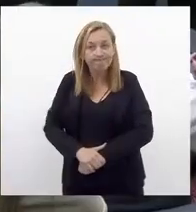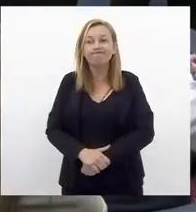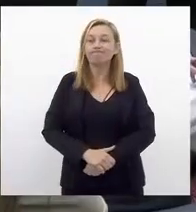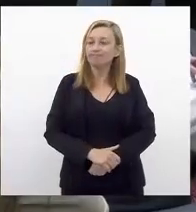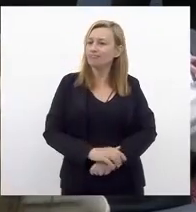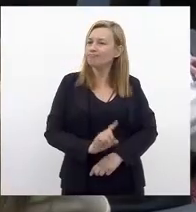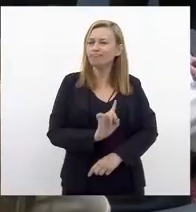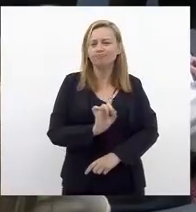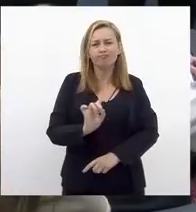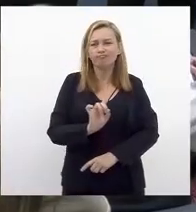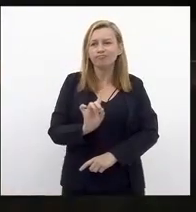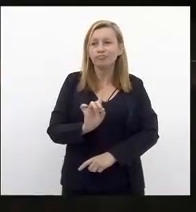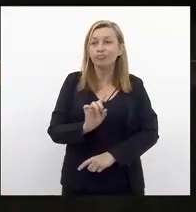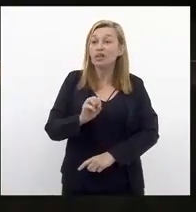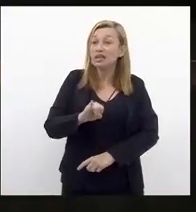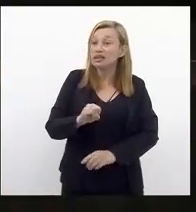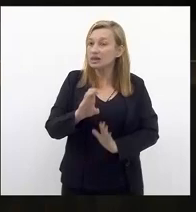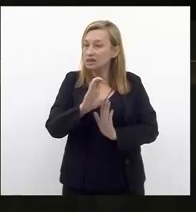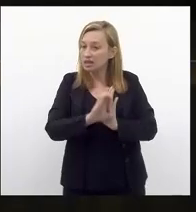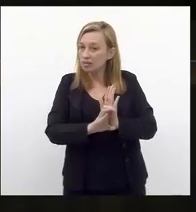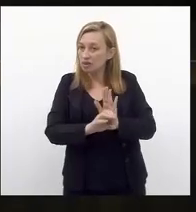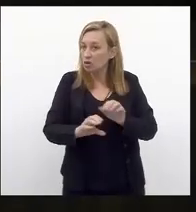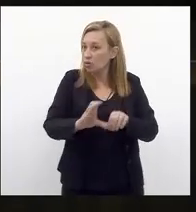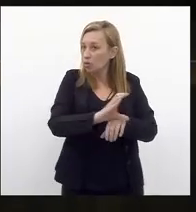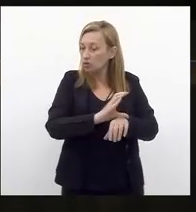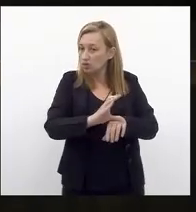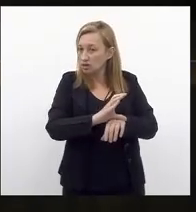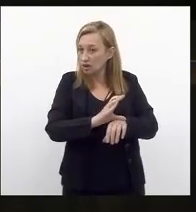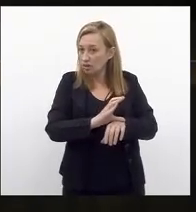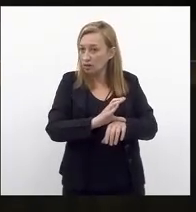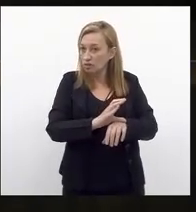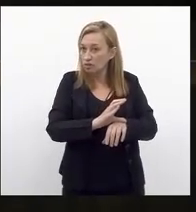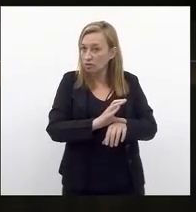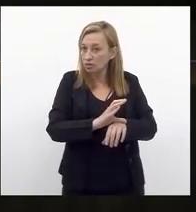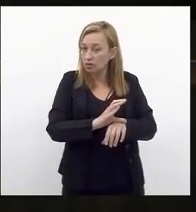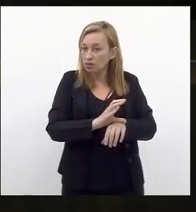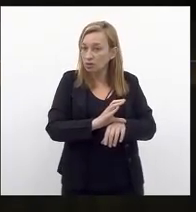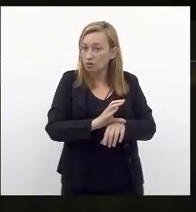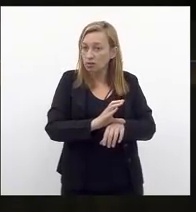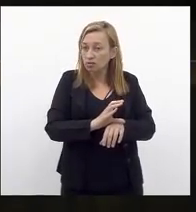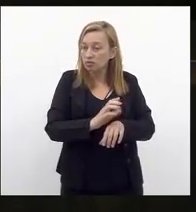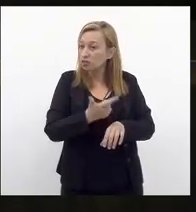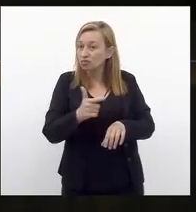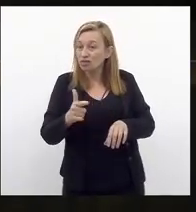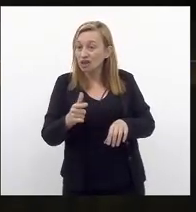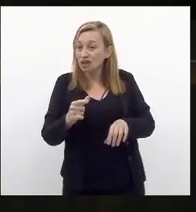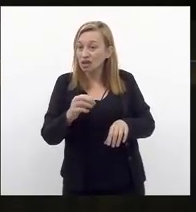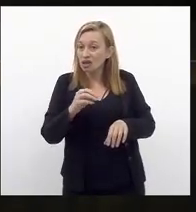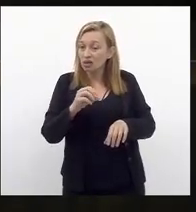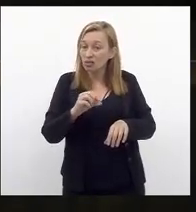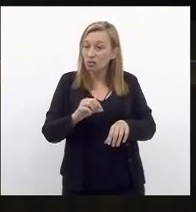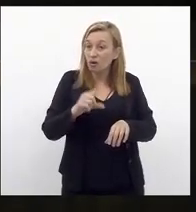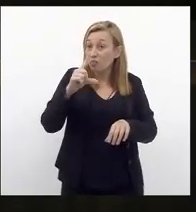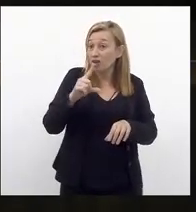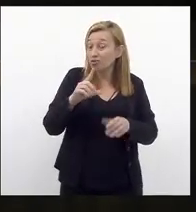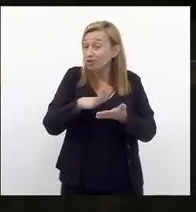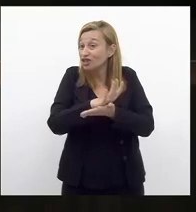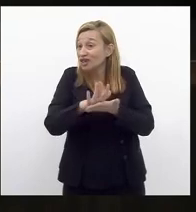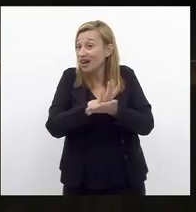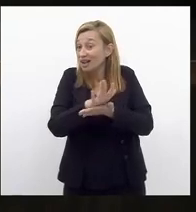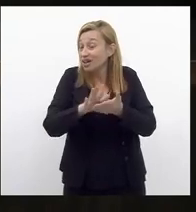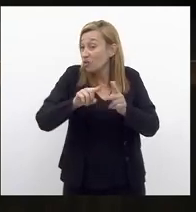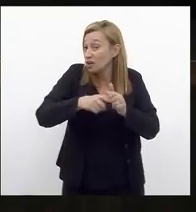não se não tem aumento correção do IPCA